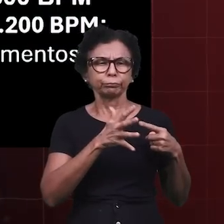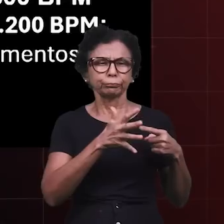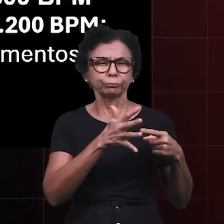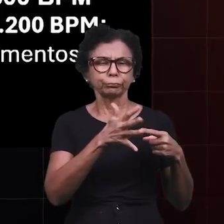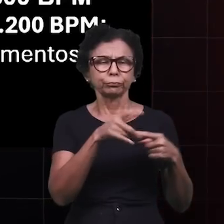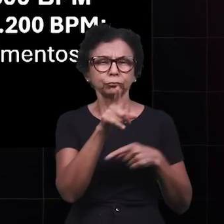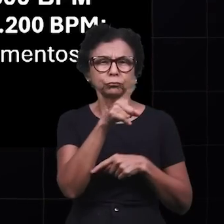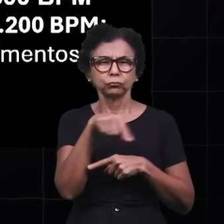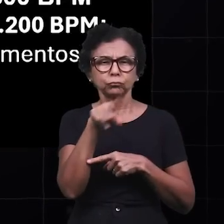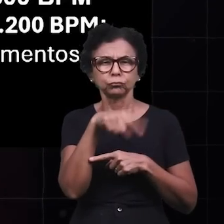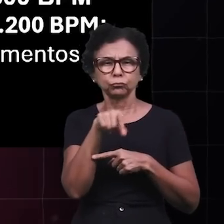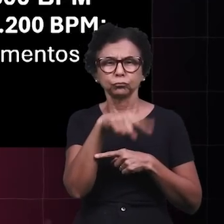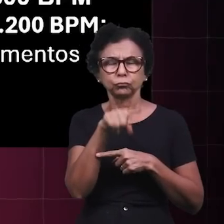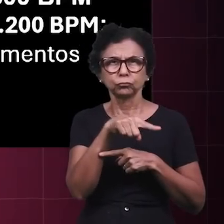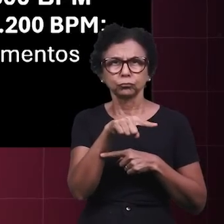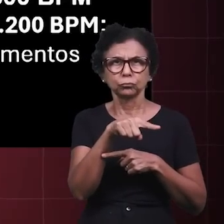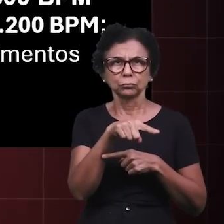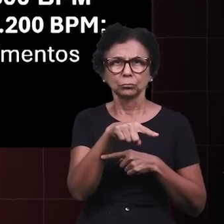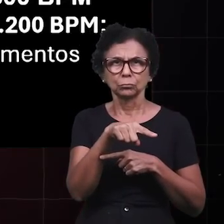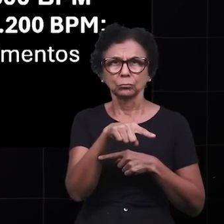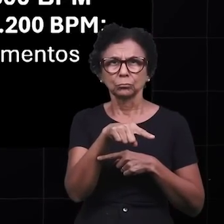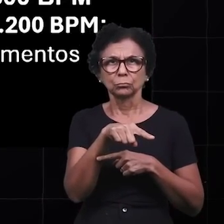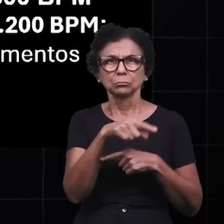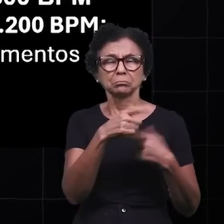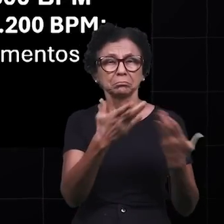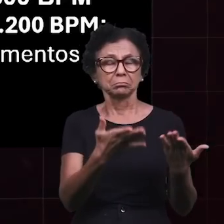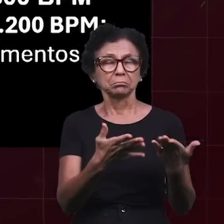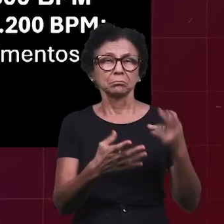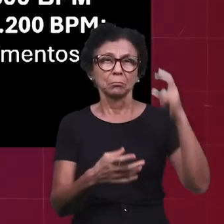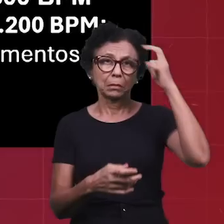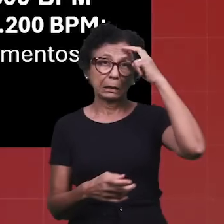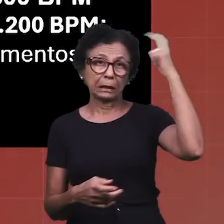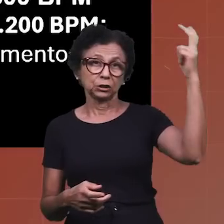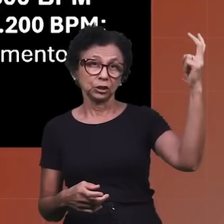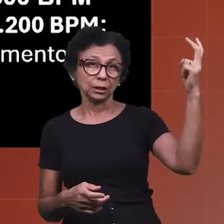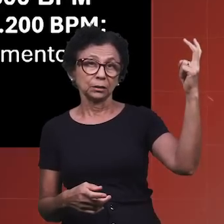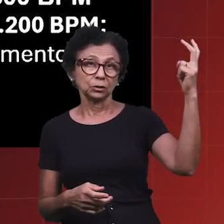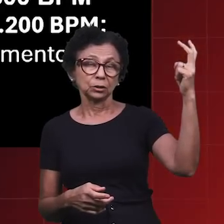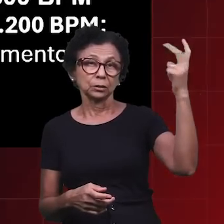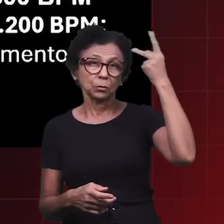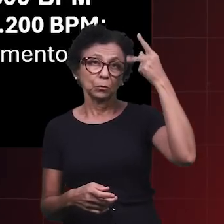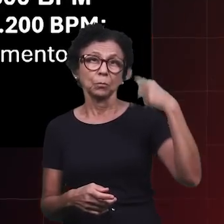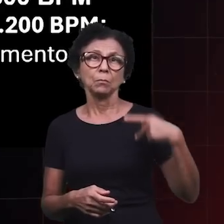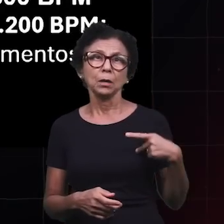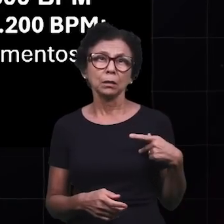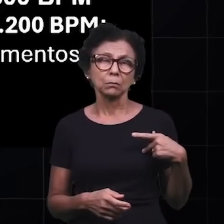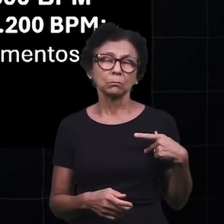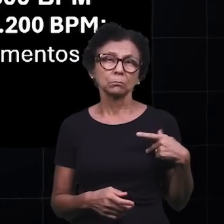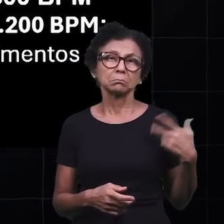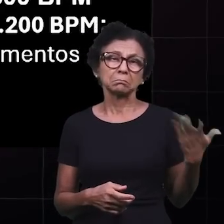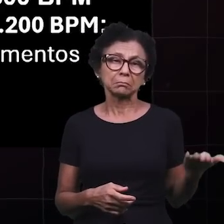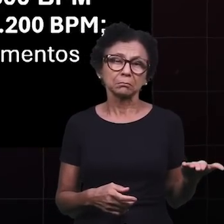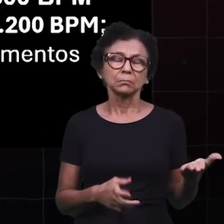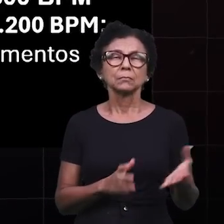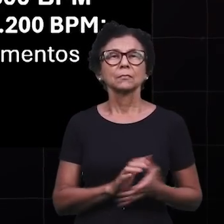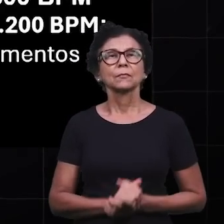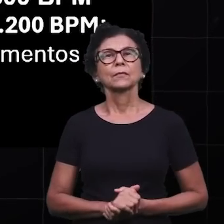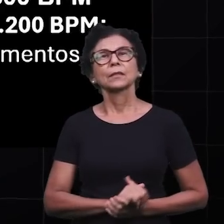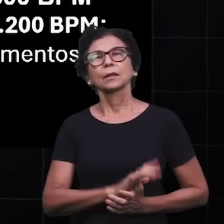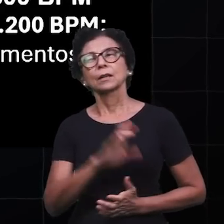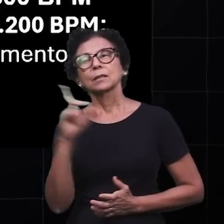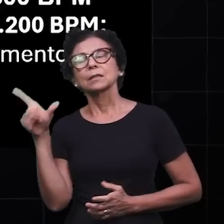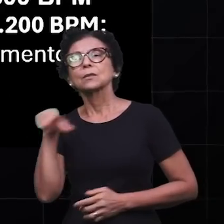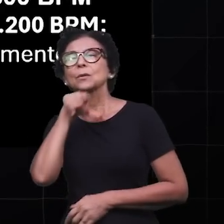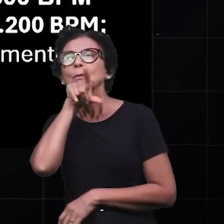girar 24 milhões de rotação. Obra de uma mente inteligente. O engenheiro foi lá e criou isso,